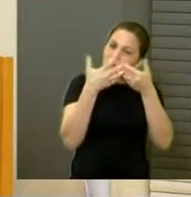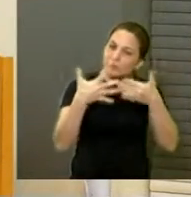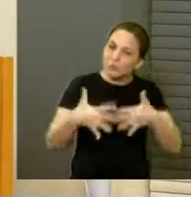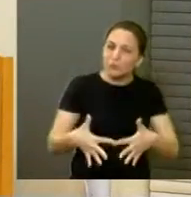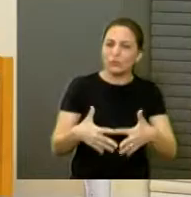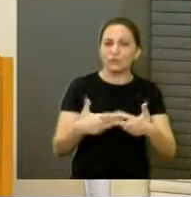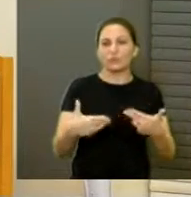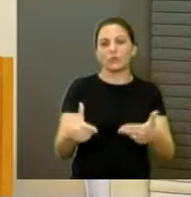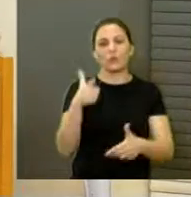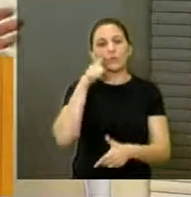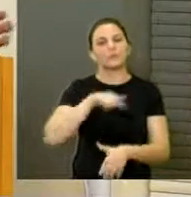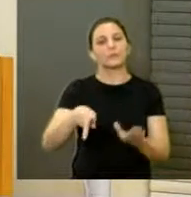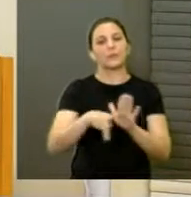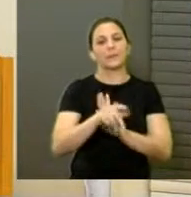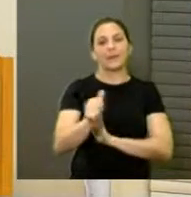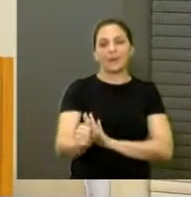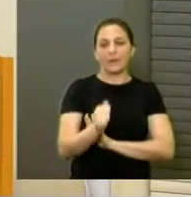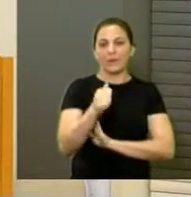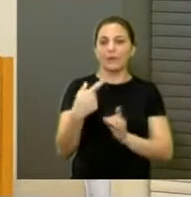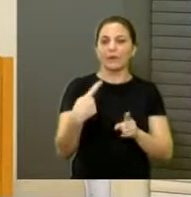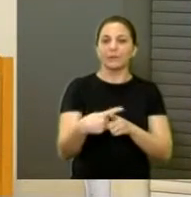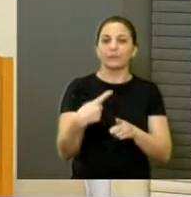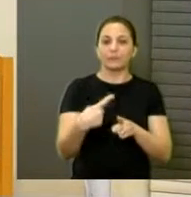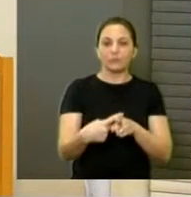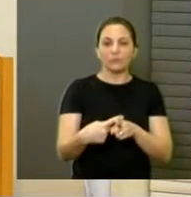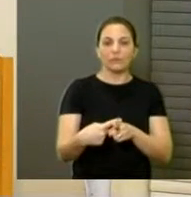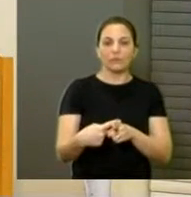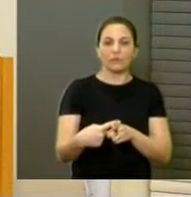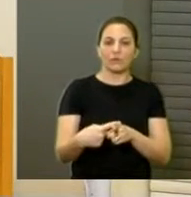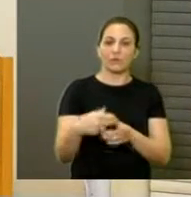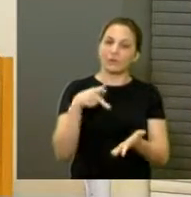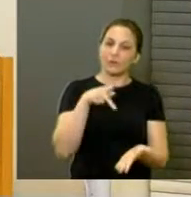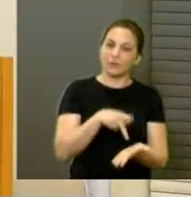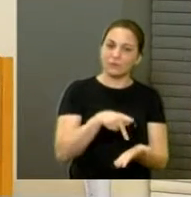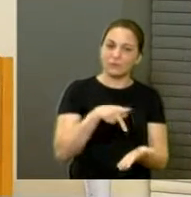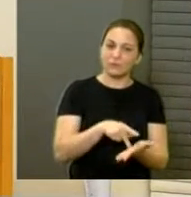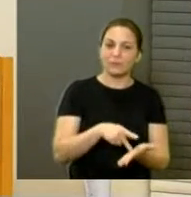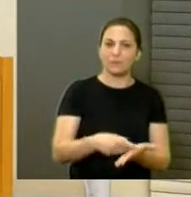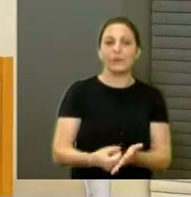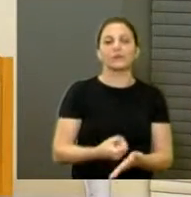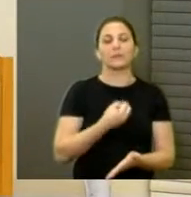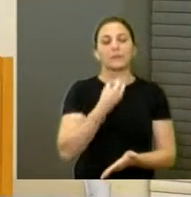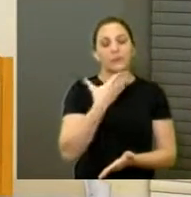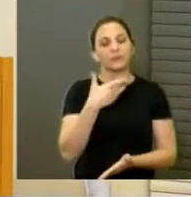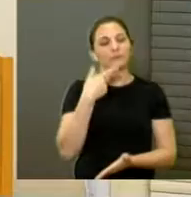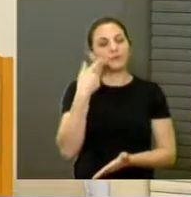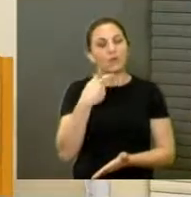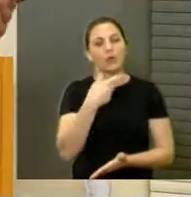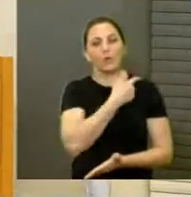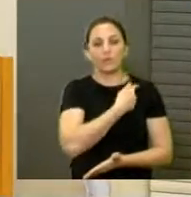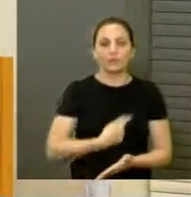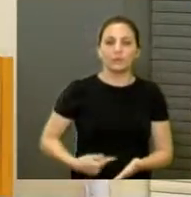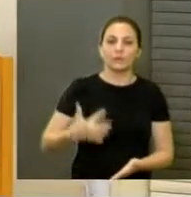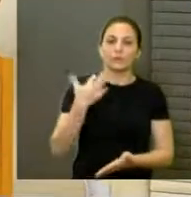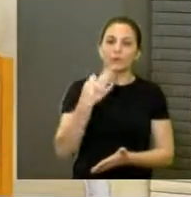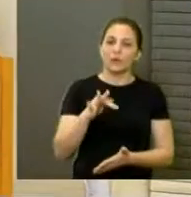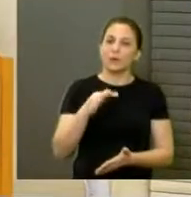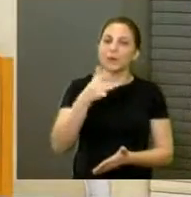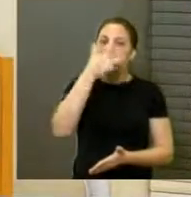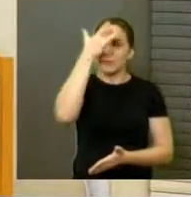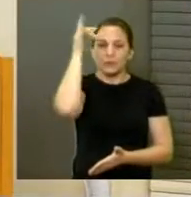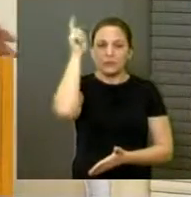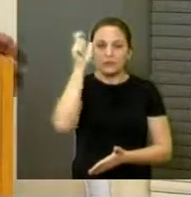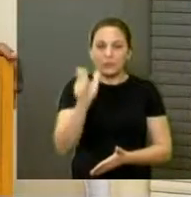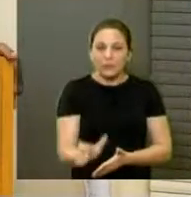conquistado. Porque isso daí, realmente, temos que elogiar, sim, o governo federal. Mas tem que ter alguém de peito